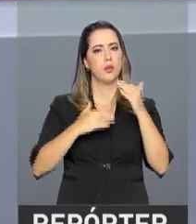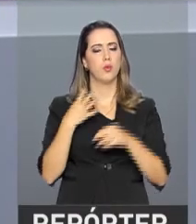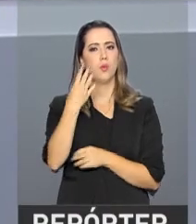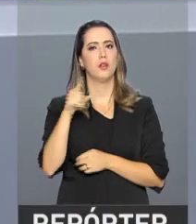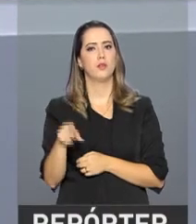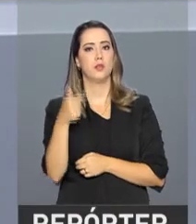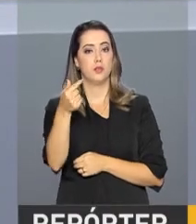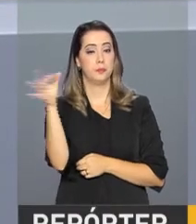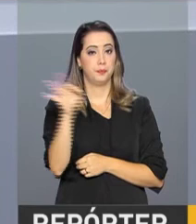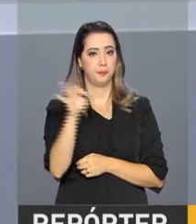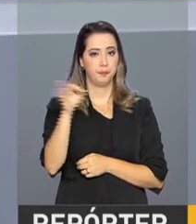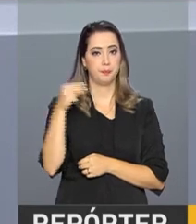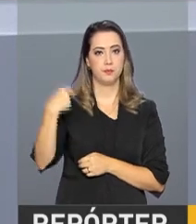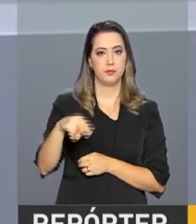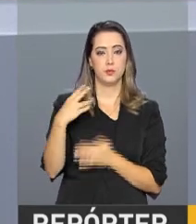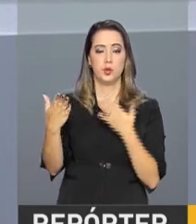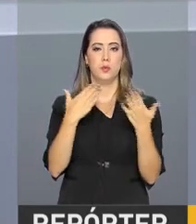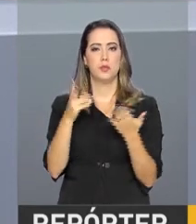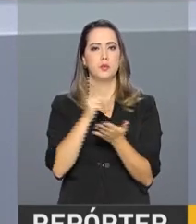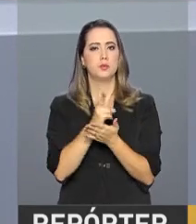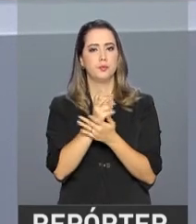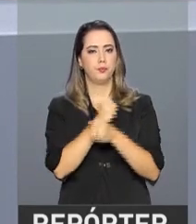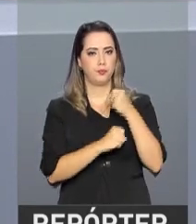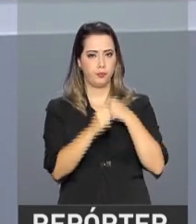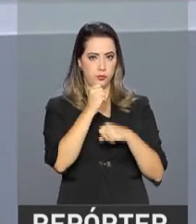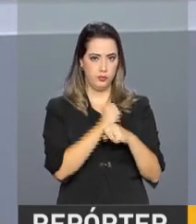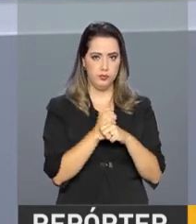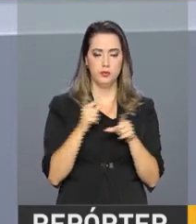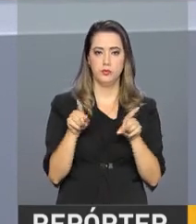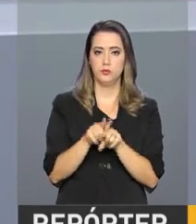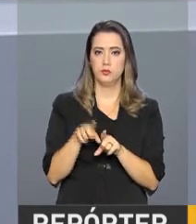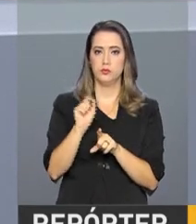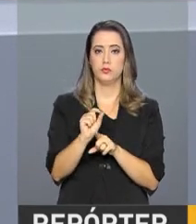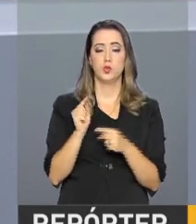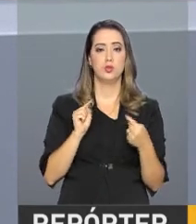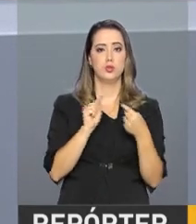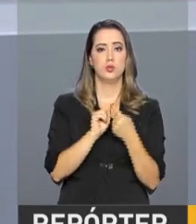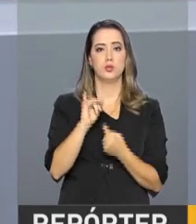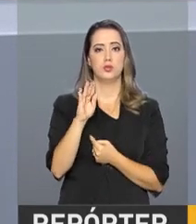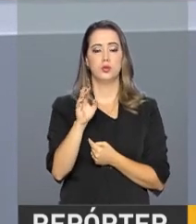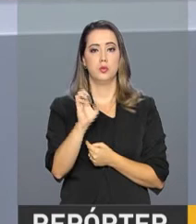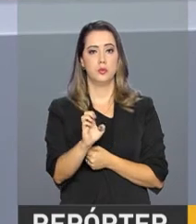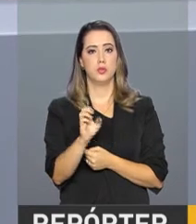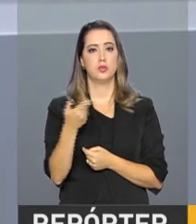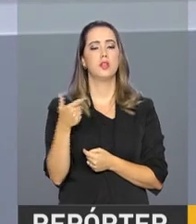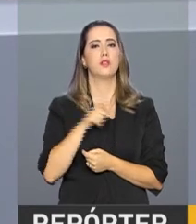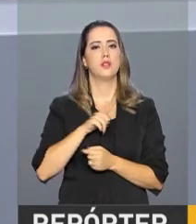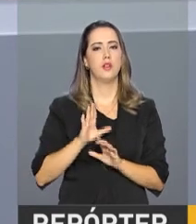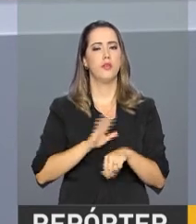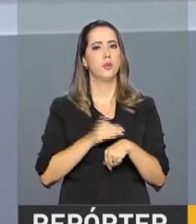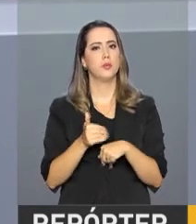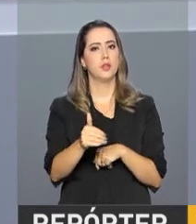4,7 por cento em novembro em comparação ao mesmo período de 2010 16 de acordo com o ibge houve no período